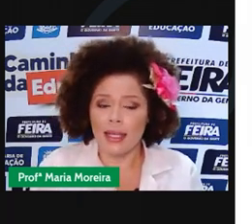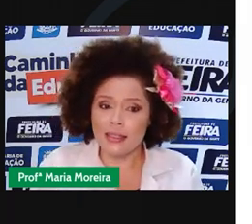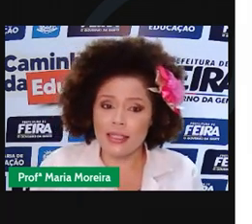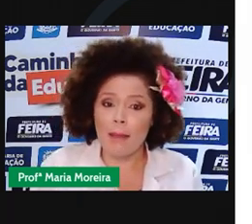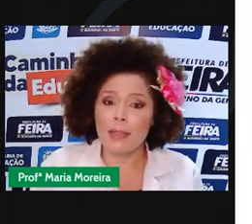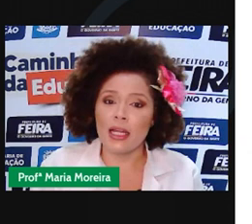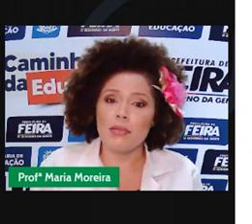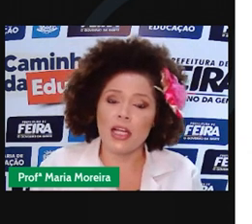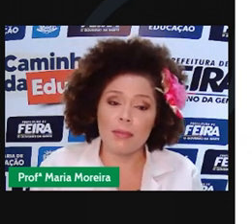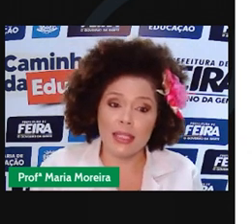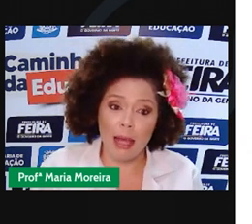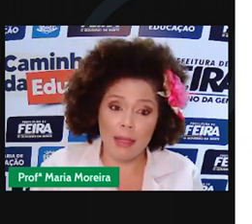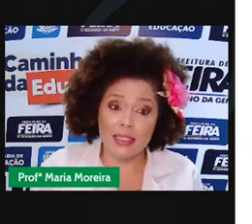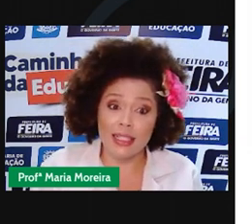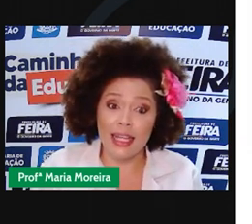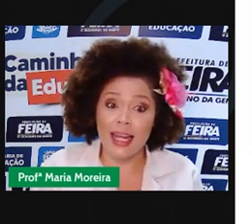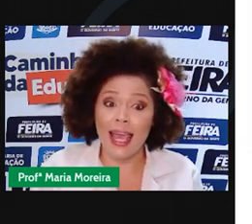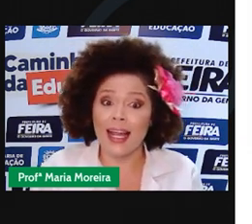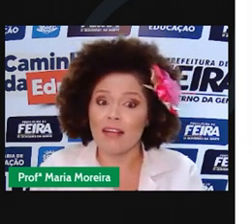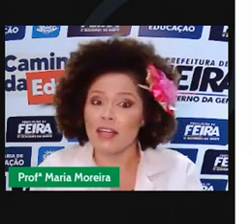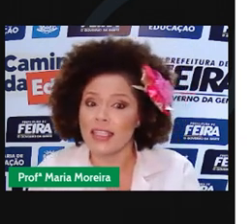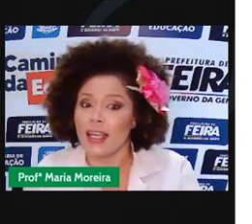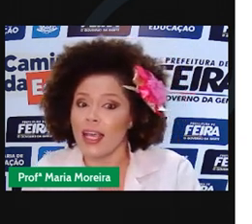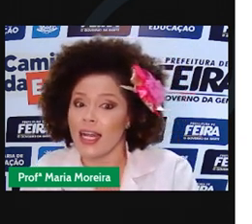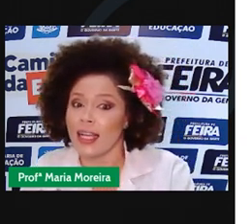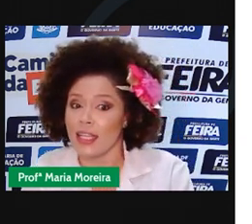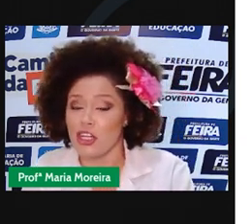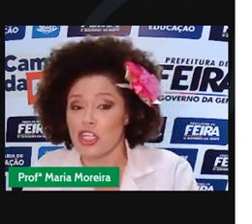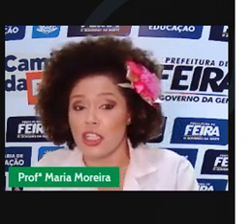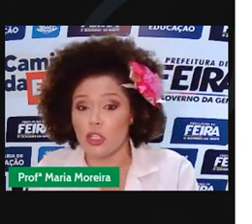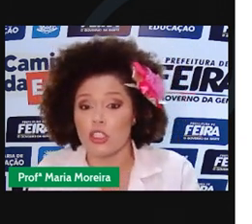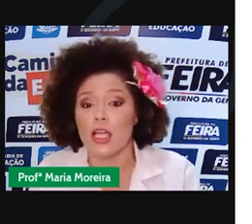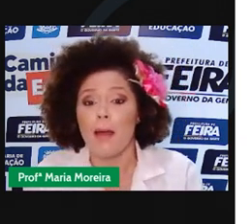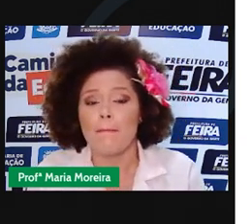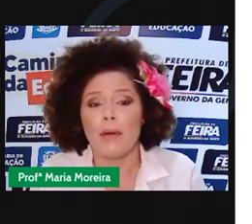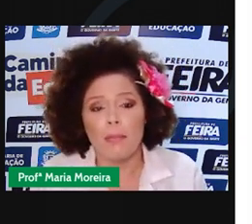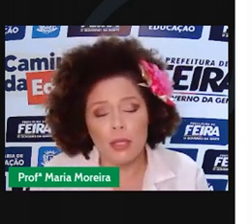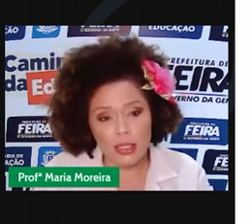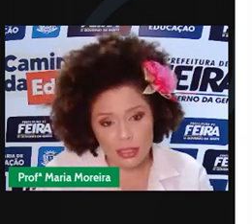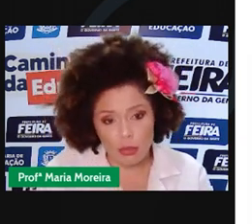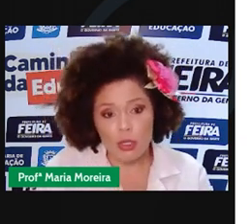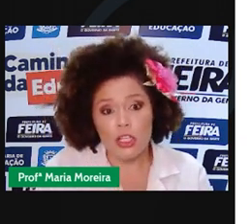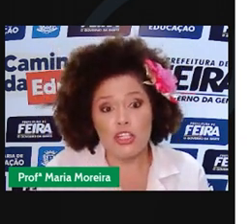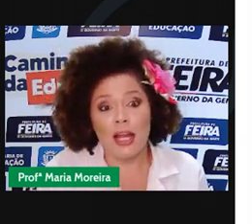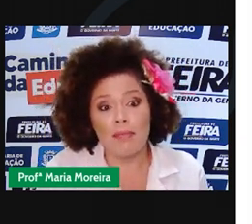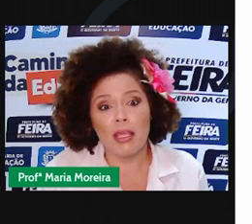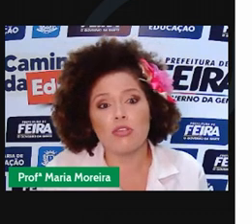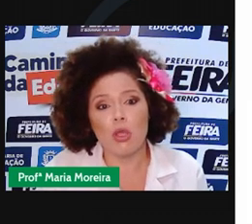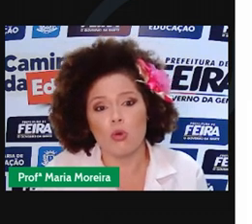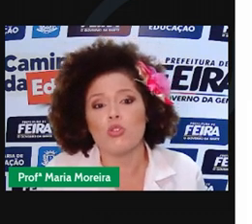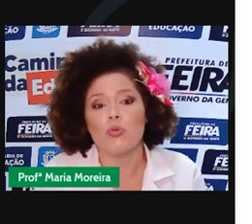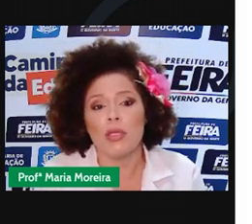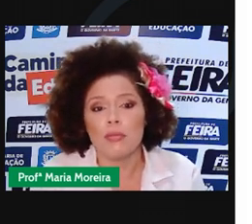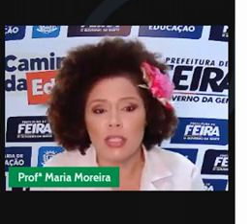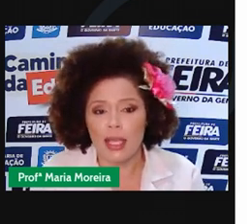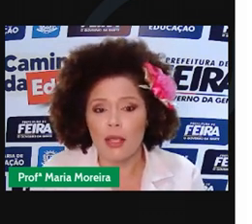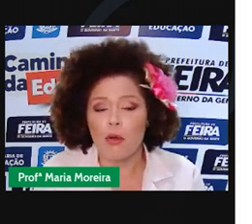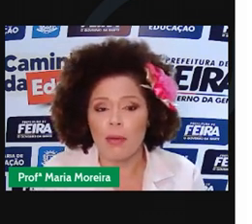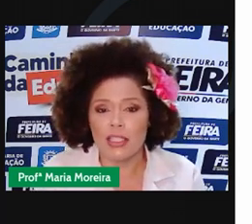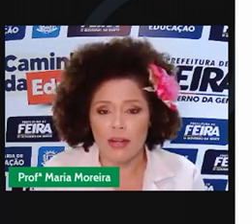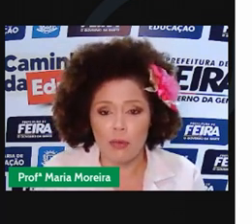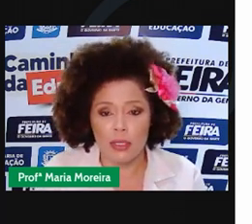mas a pirâmide alimentar brasileira ela vai ter características da nossa população de alimentos que